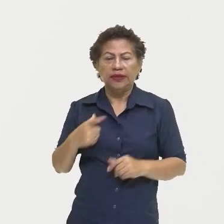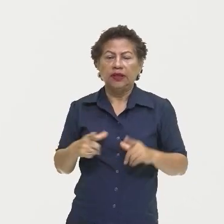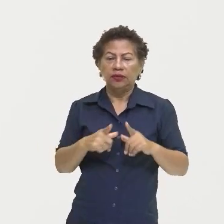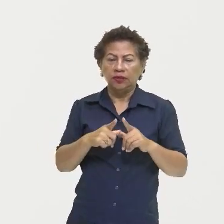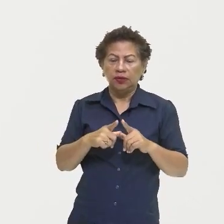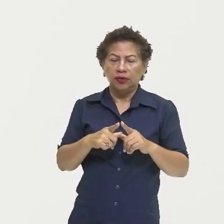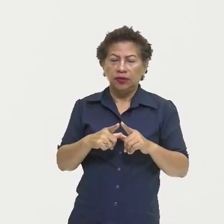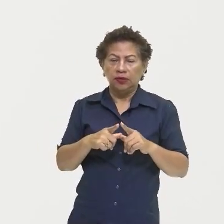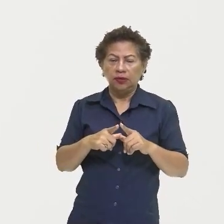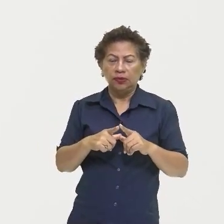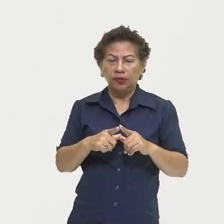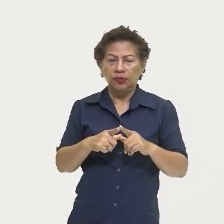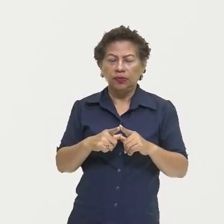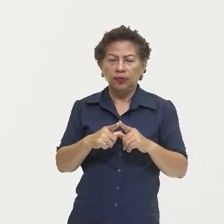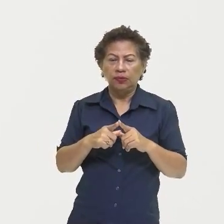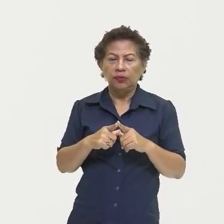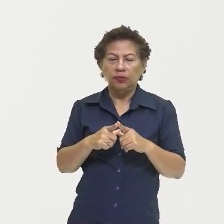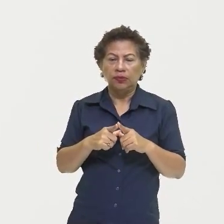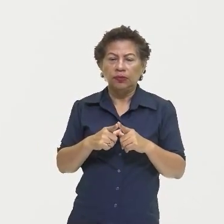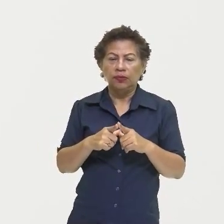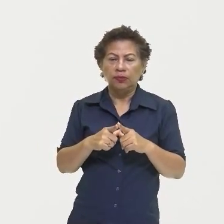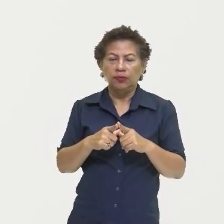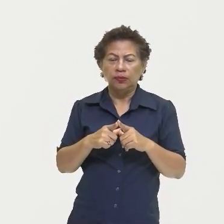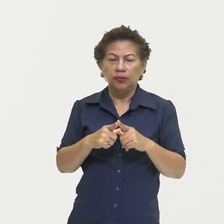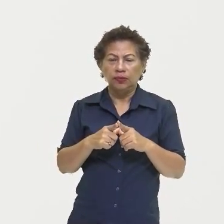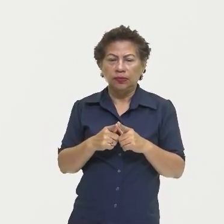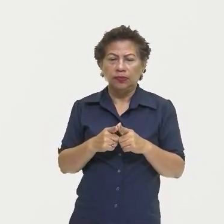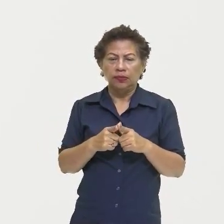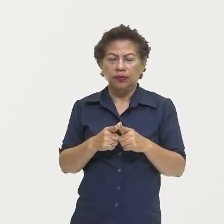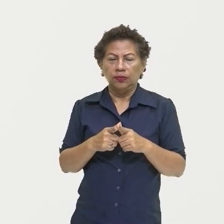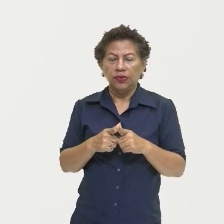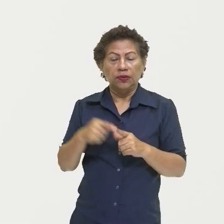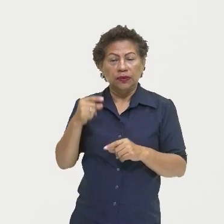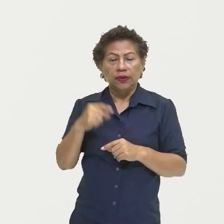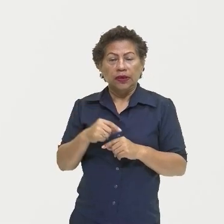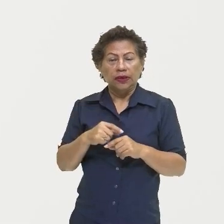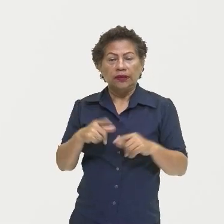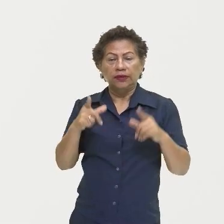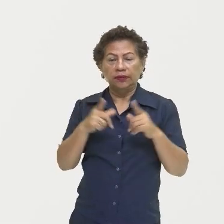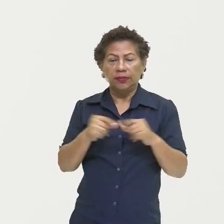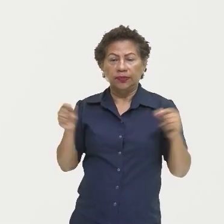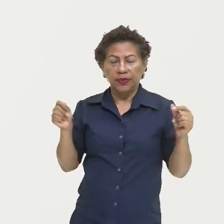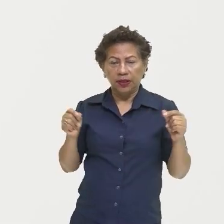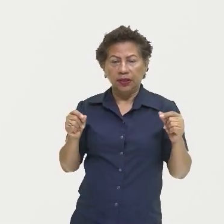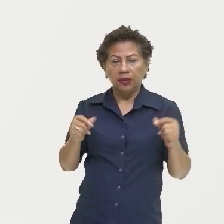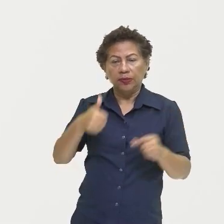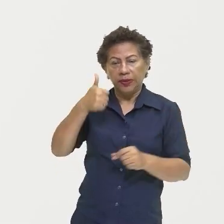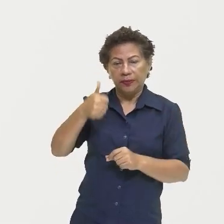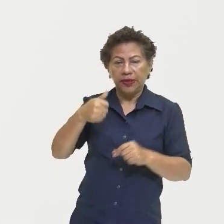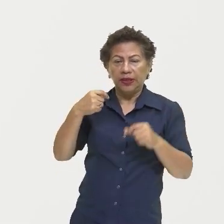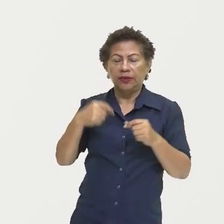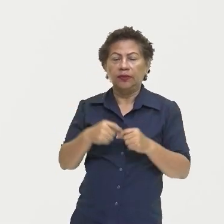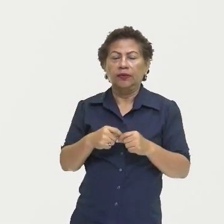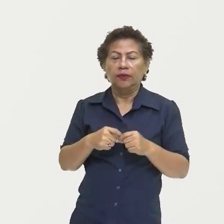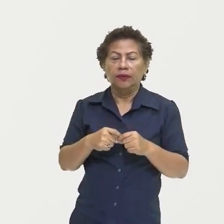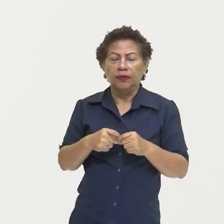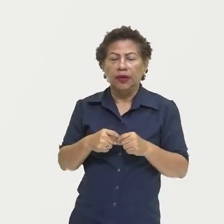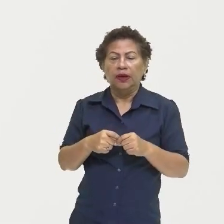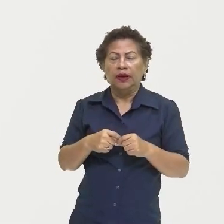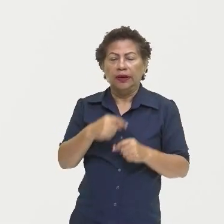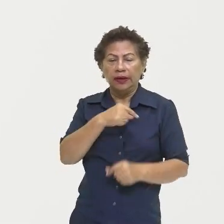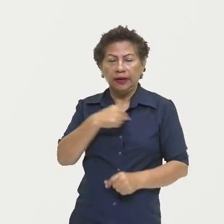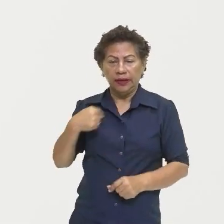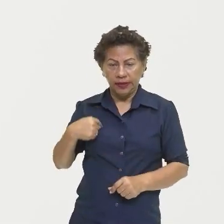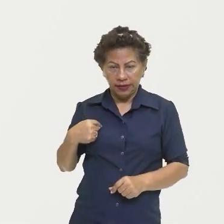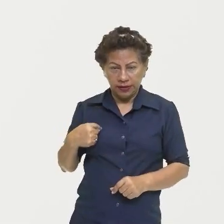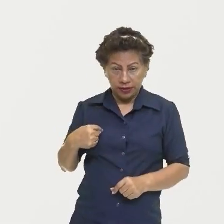com 80%, olha, da população. Então, aqui a gente já observa uma grande parcela da população que tem acesso à internet. Aí temos